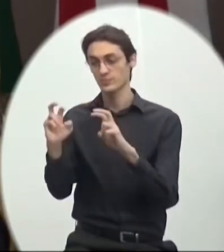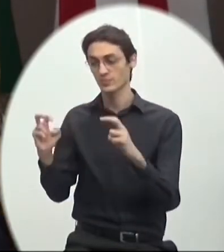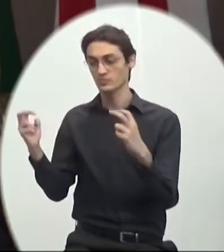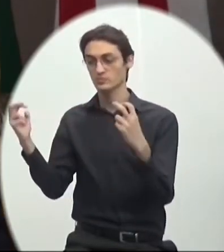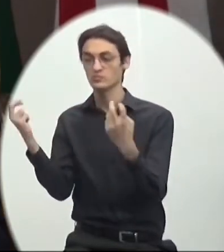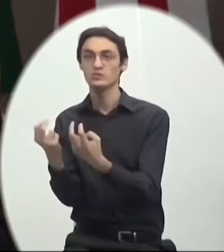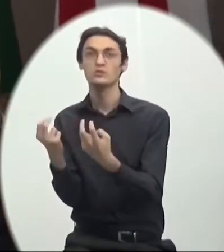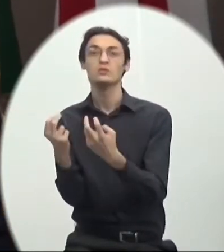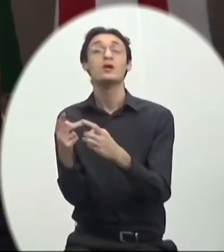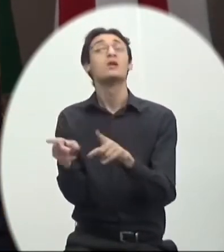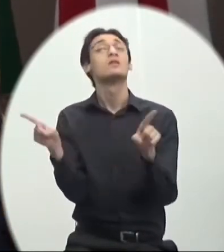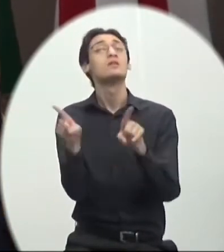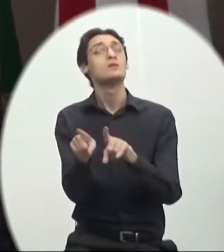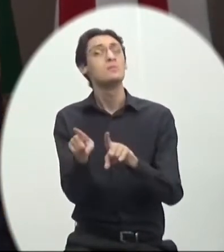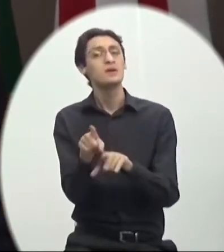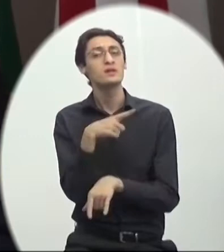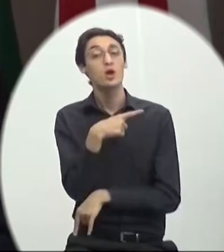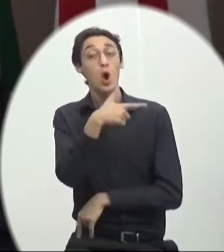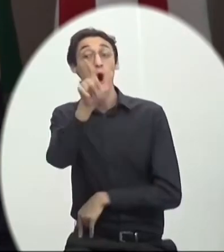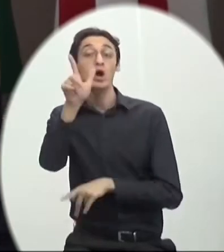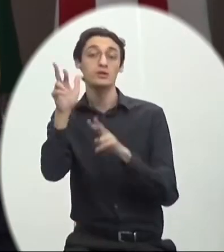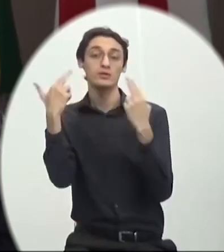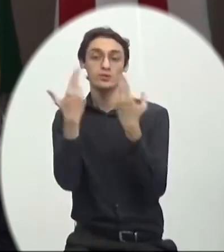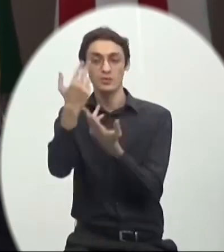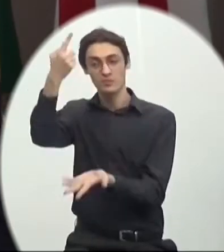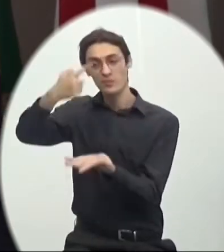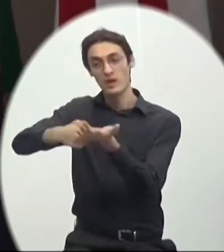juntamente com o SAMU para tratar disso, para definir isso,